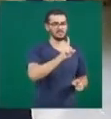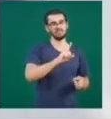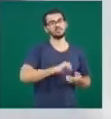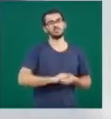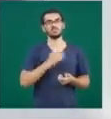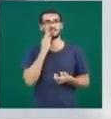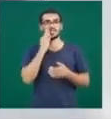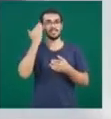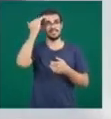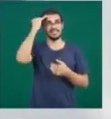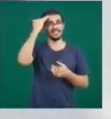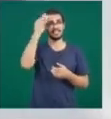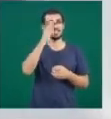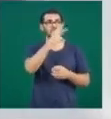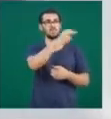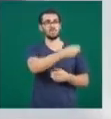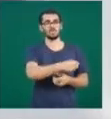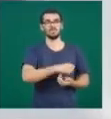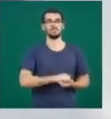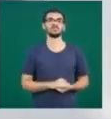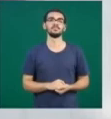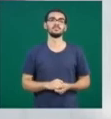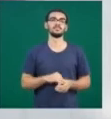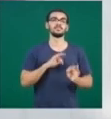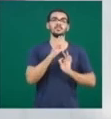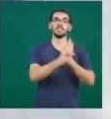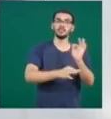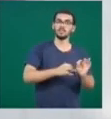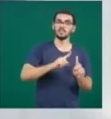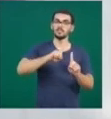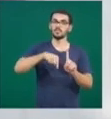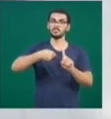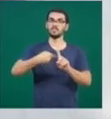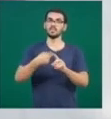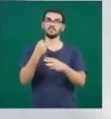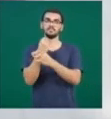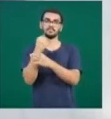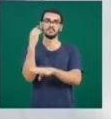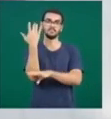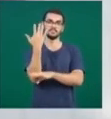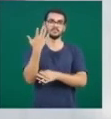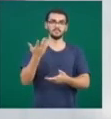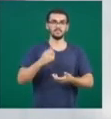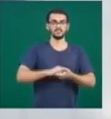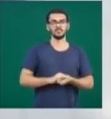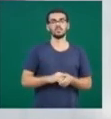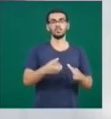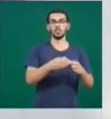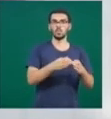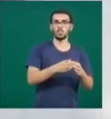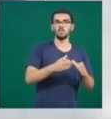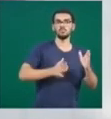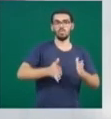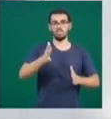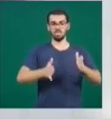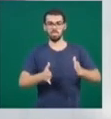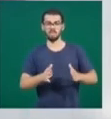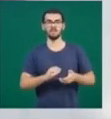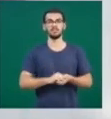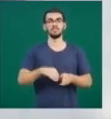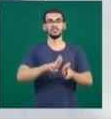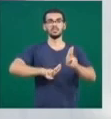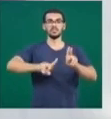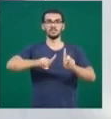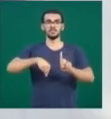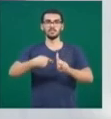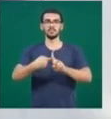múltiplo. Tecnologia aliada à sustentabilidade. Uma equipe de robótica da Universidade Federal de Uberlândia e do Instituto Federal